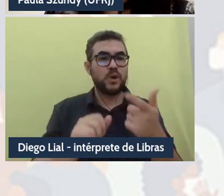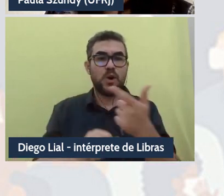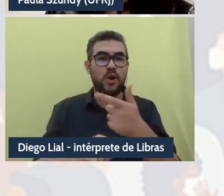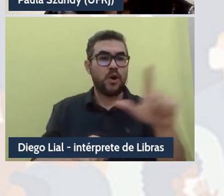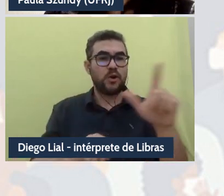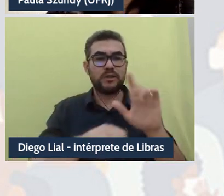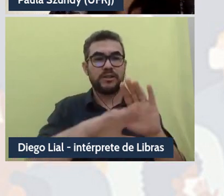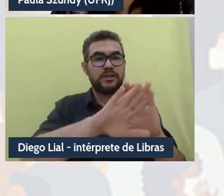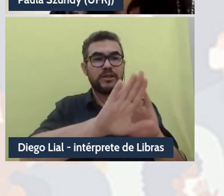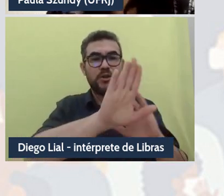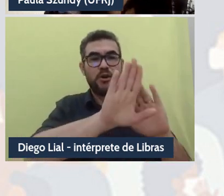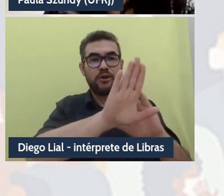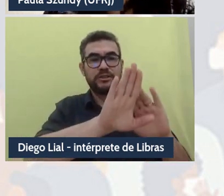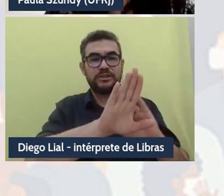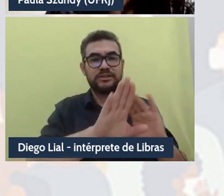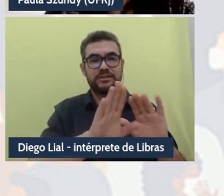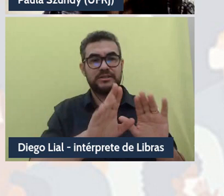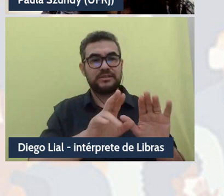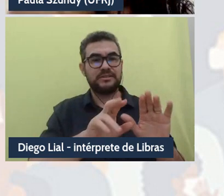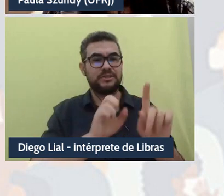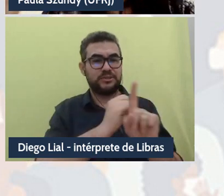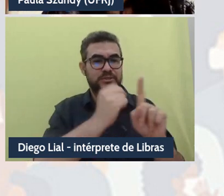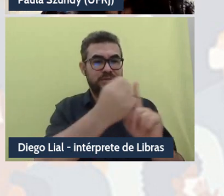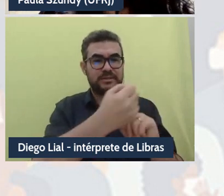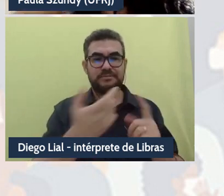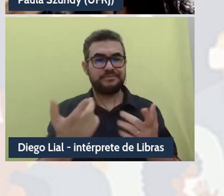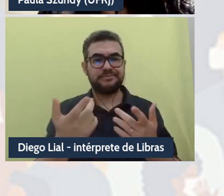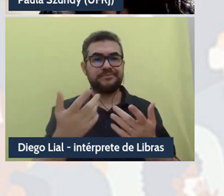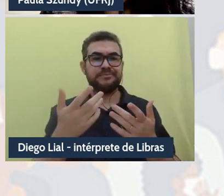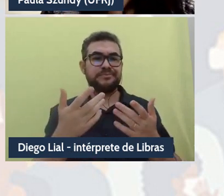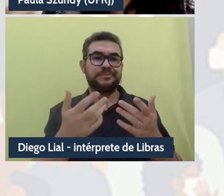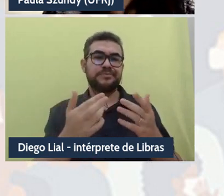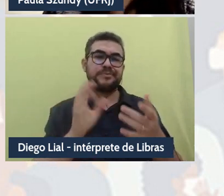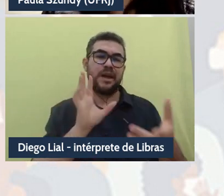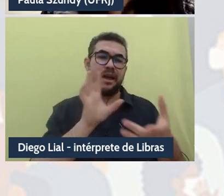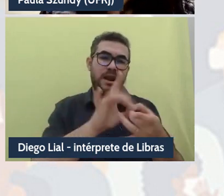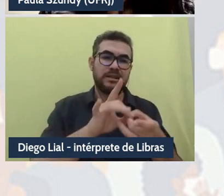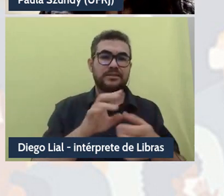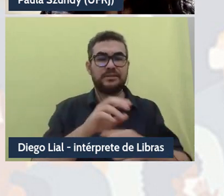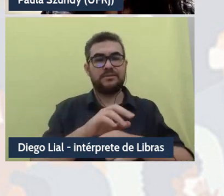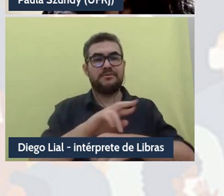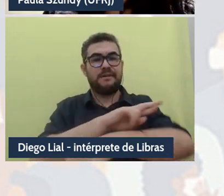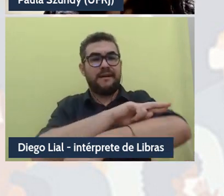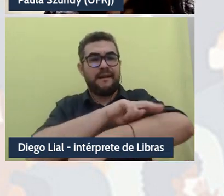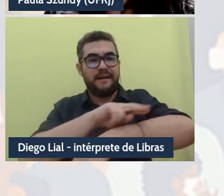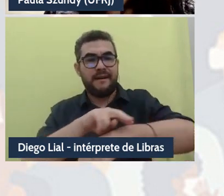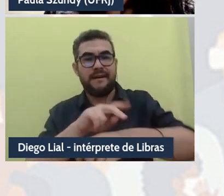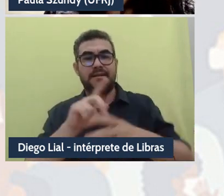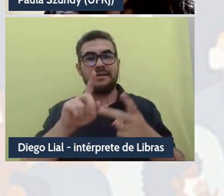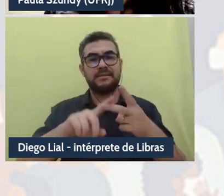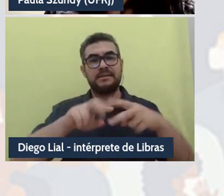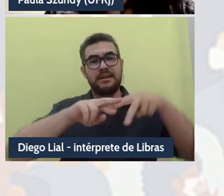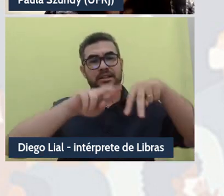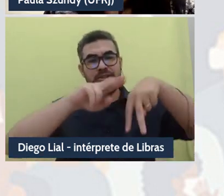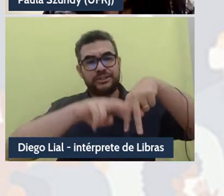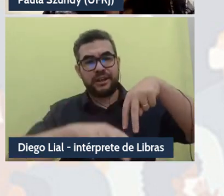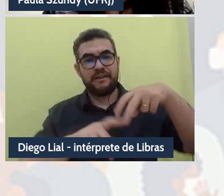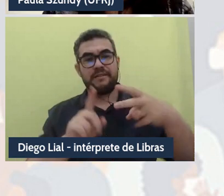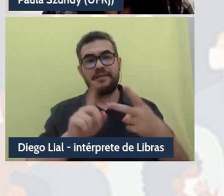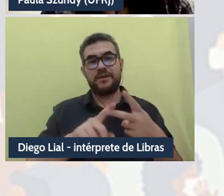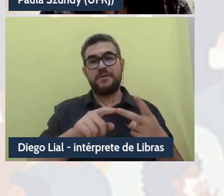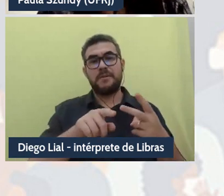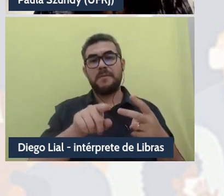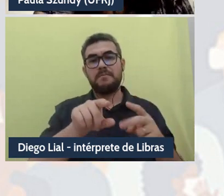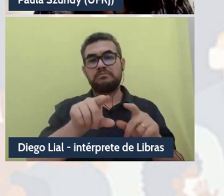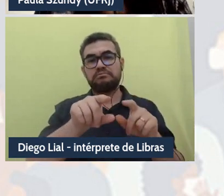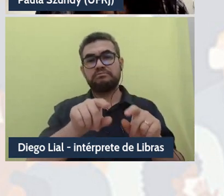raça, gênero, orientação sexual, idade, profissão, né? Orientação política, etc. A gente